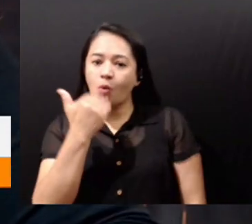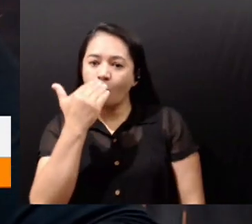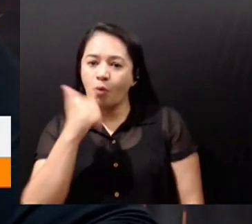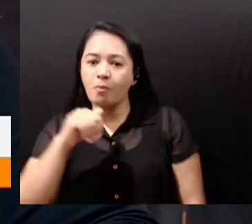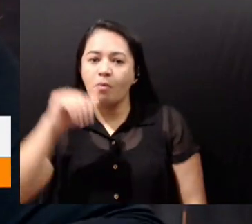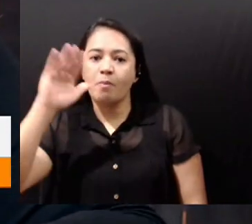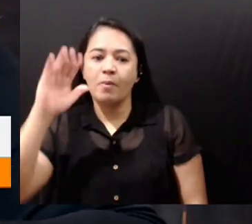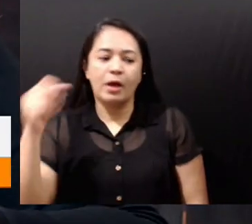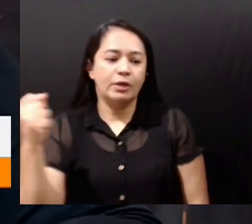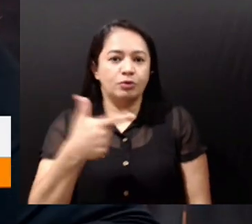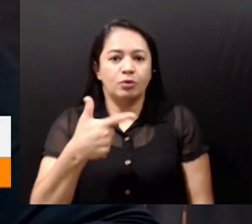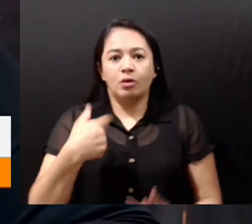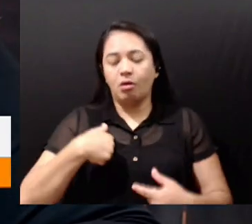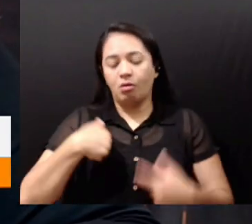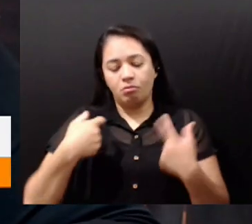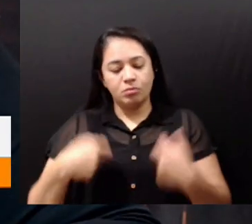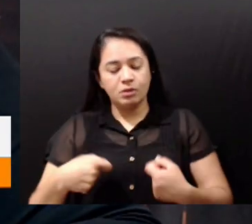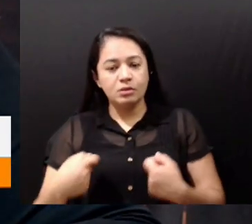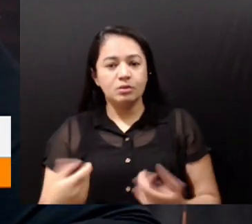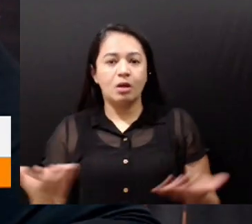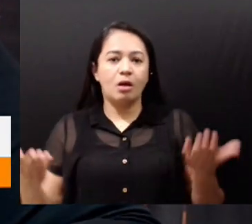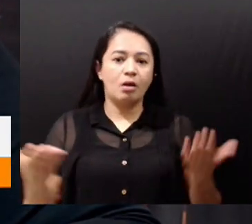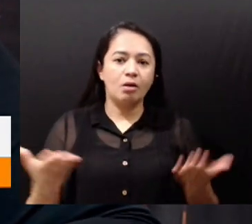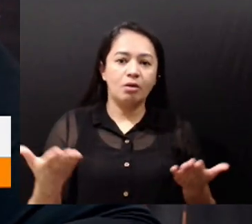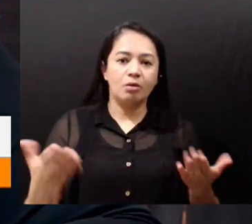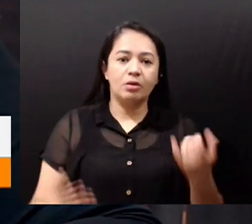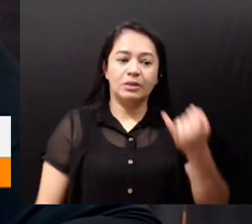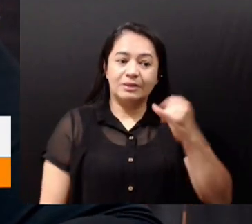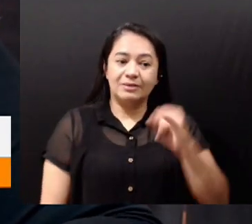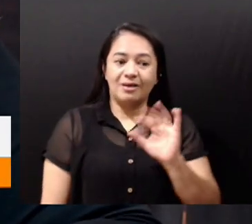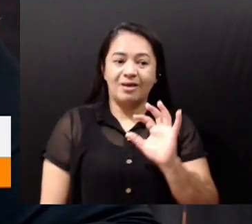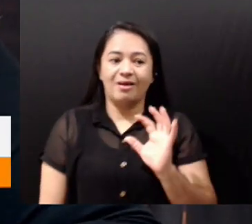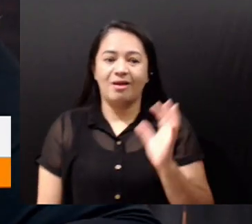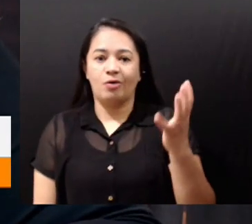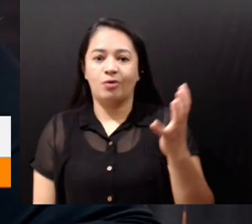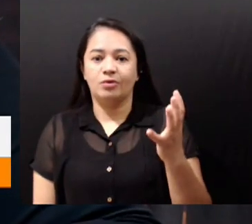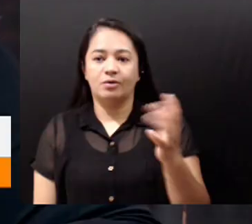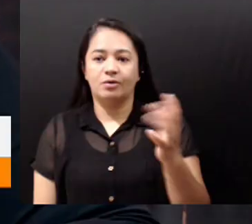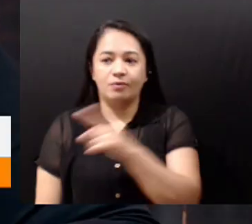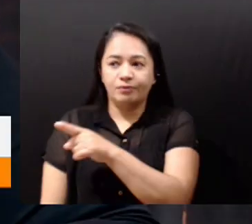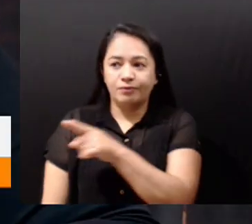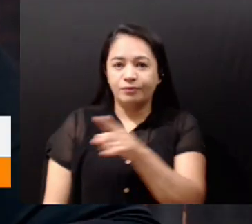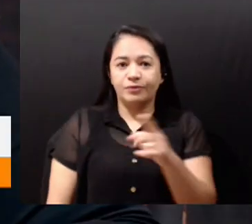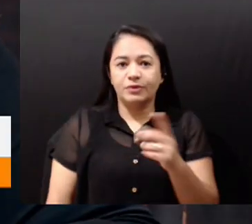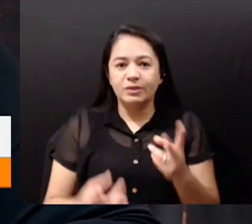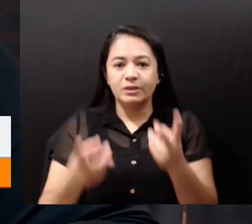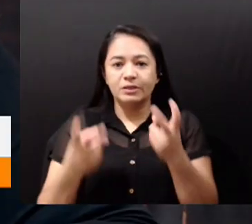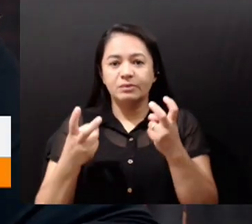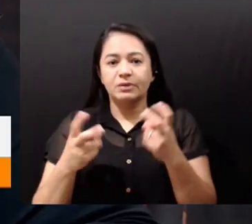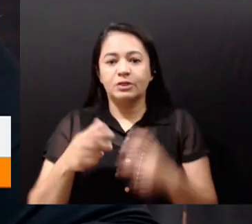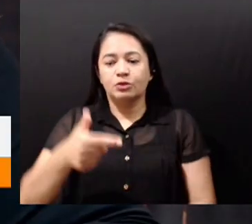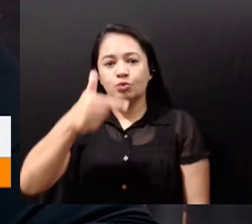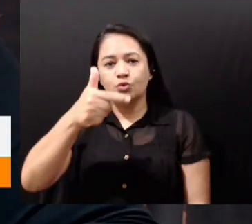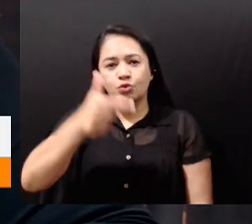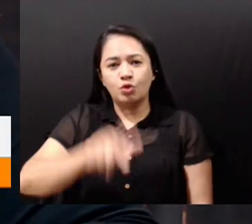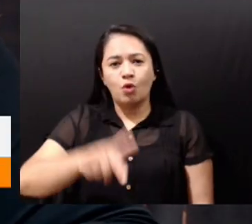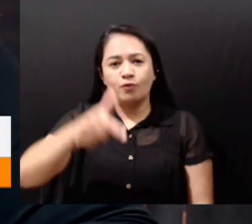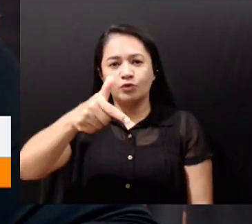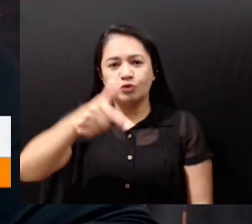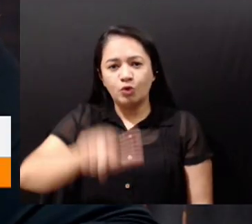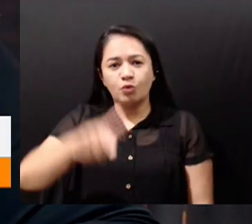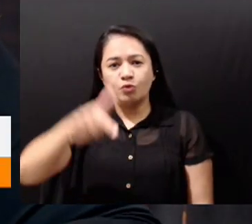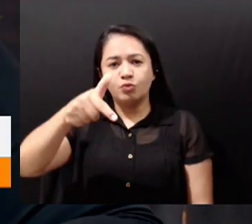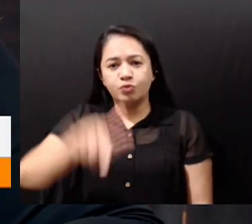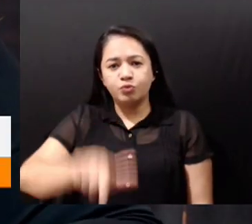preciso. Agora, quando você percebe que isso se repete e os resultados, eles